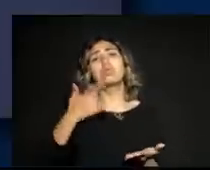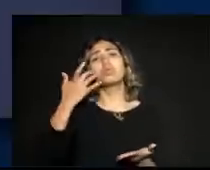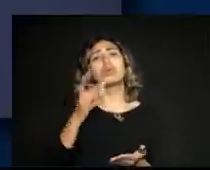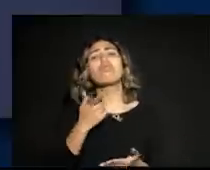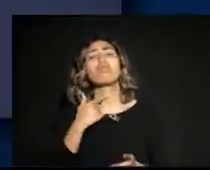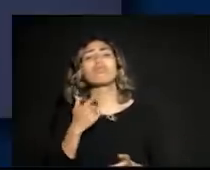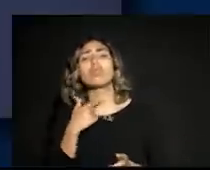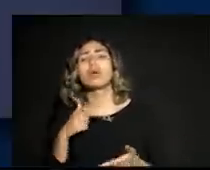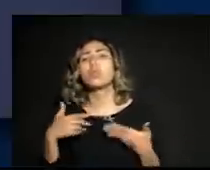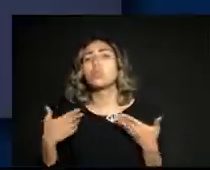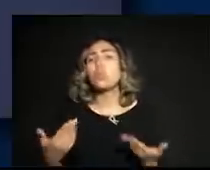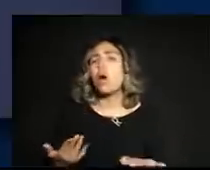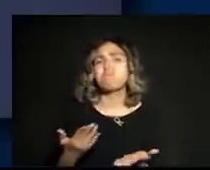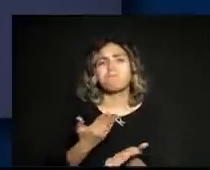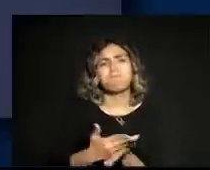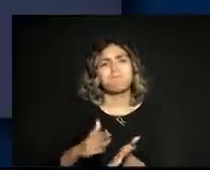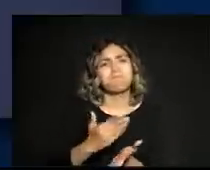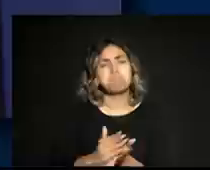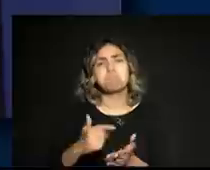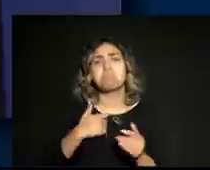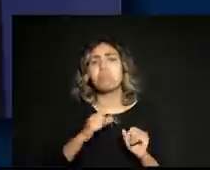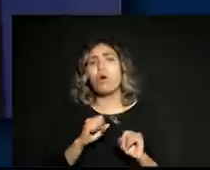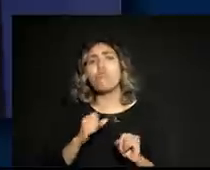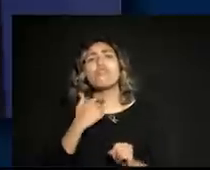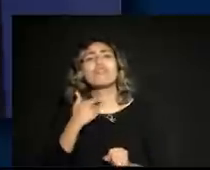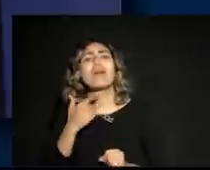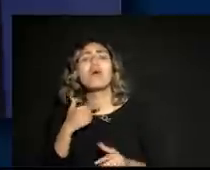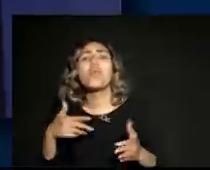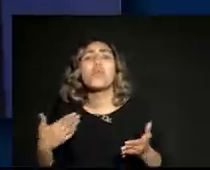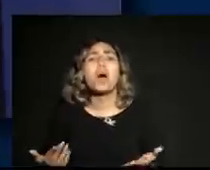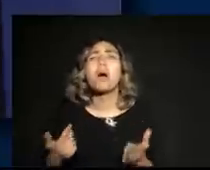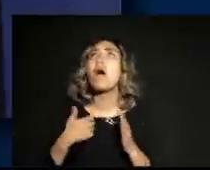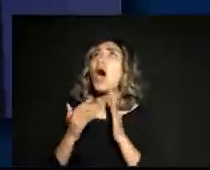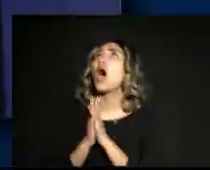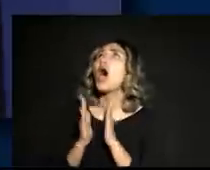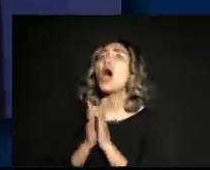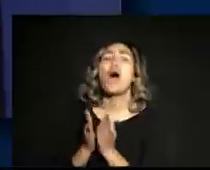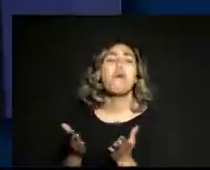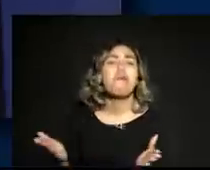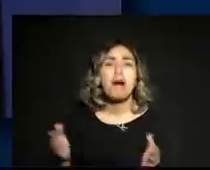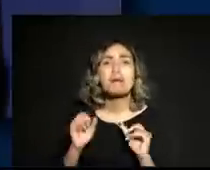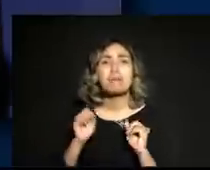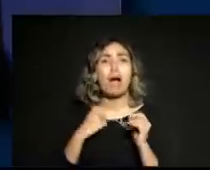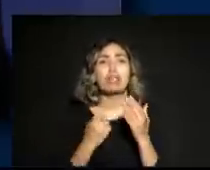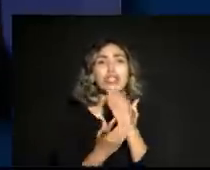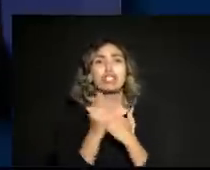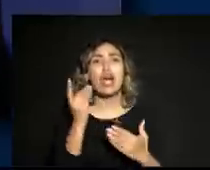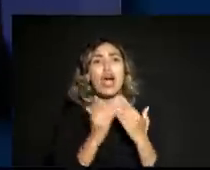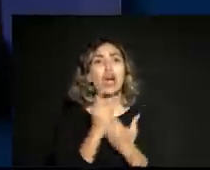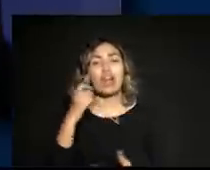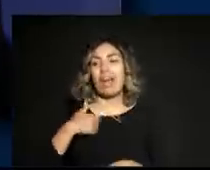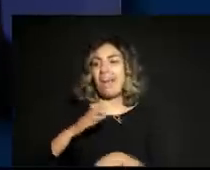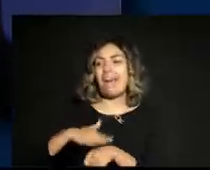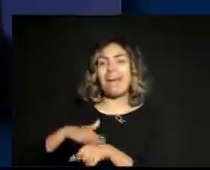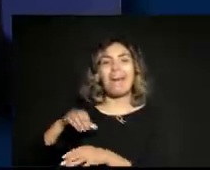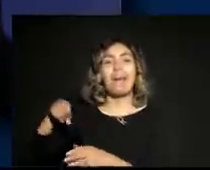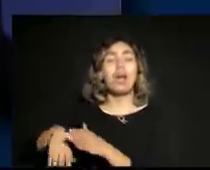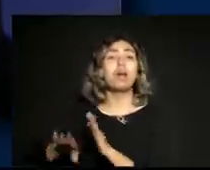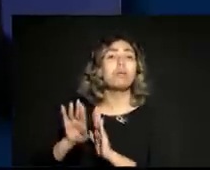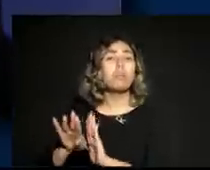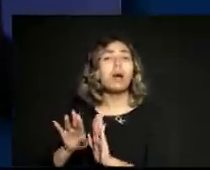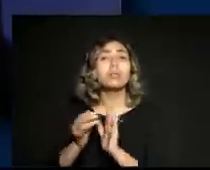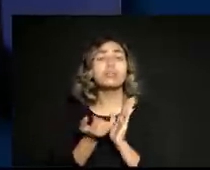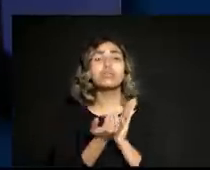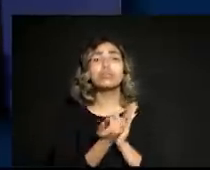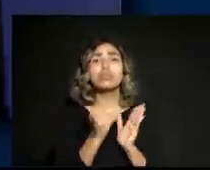a gente pode ter a vontade que foi o desejo que vou rezar para o santo que for botar um trilhão de Dólares um BNDS Mas se a taxa de